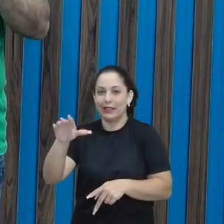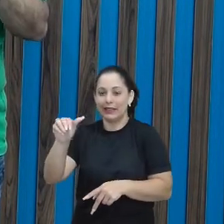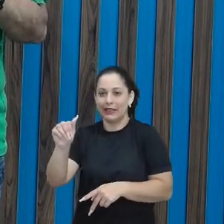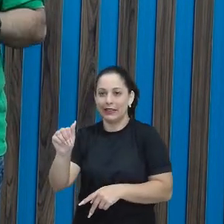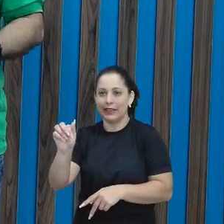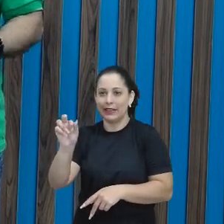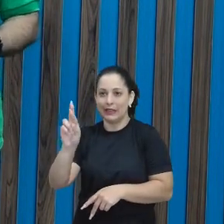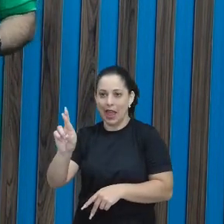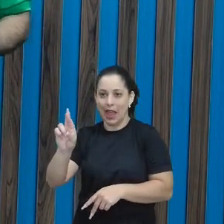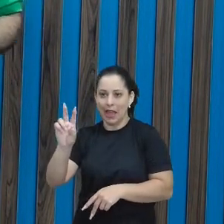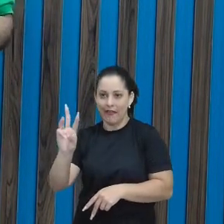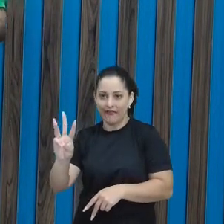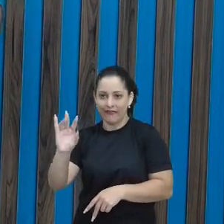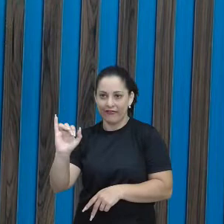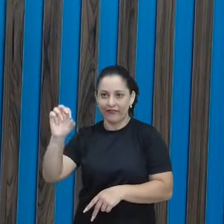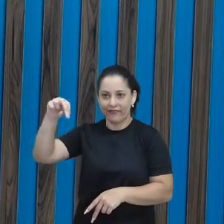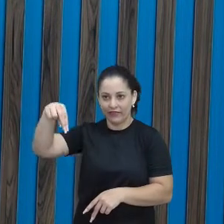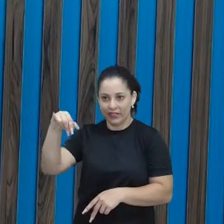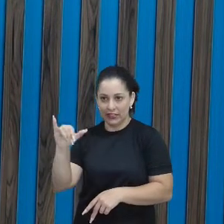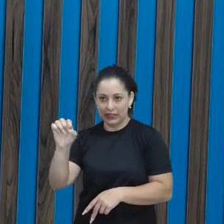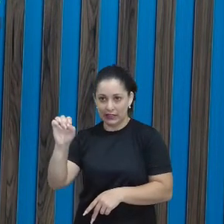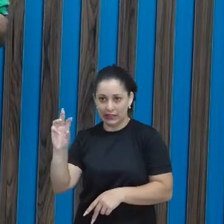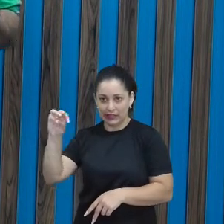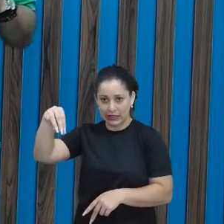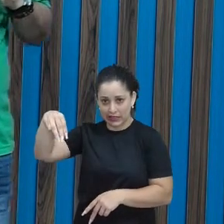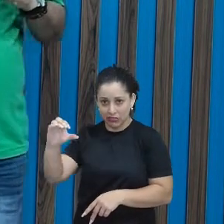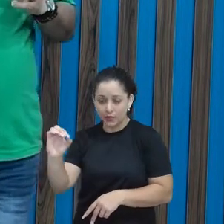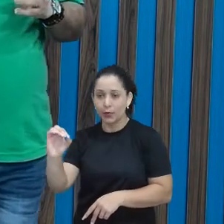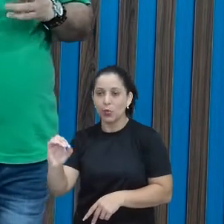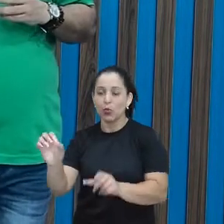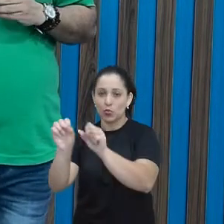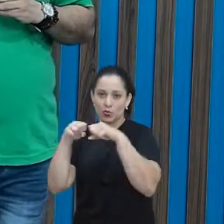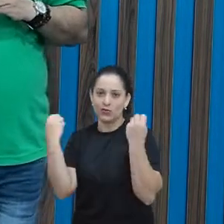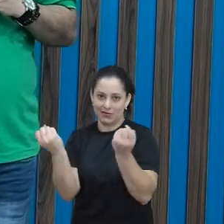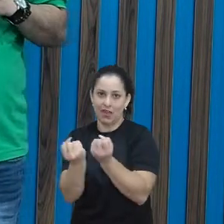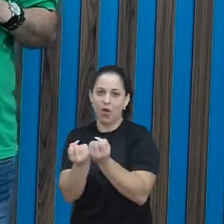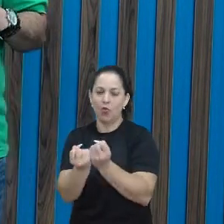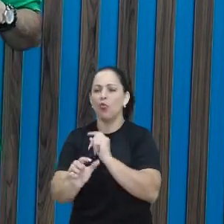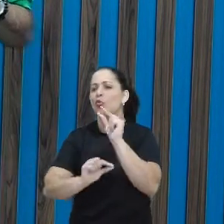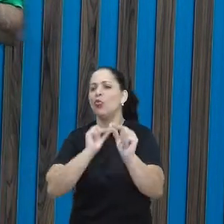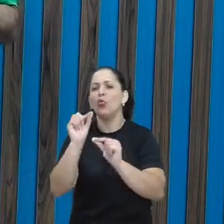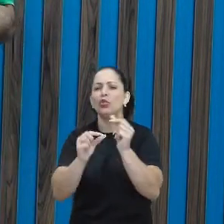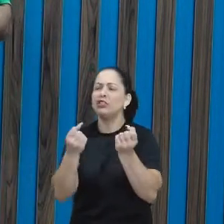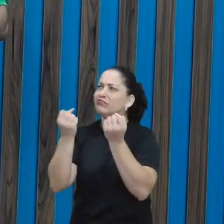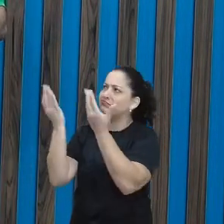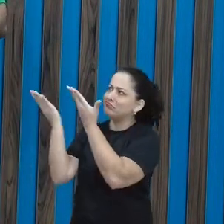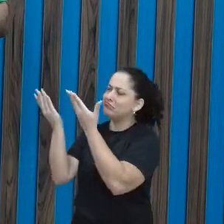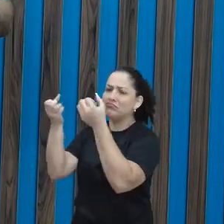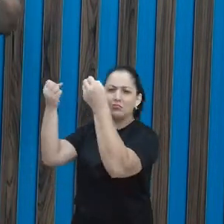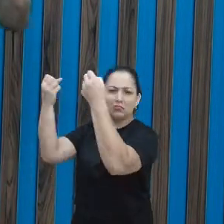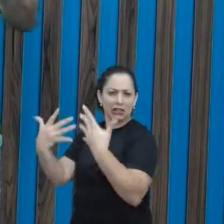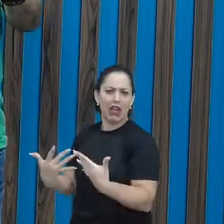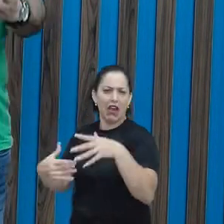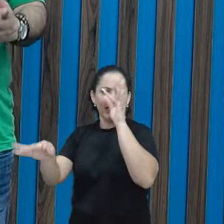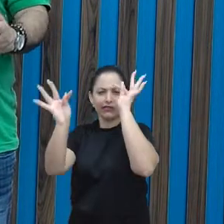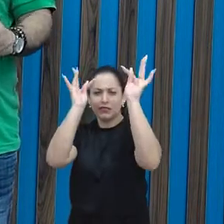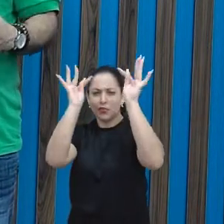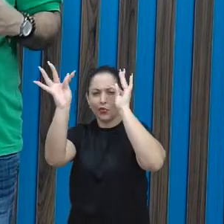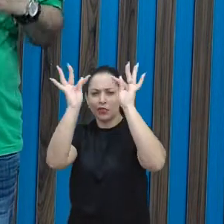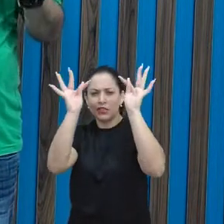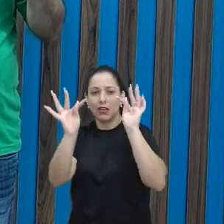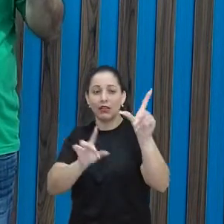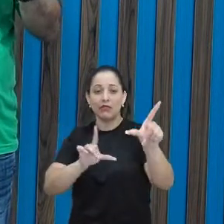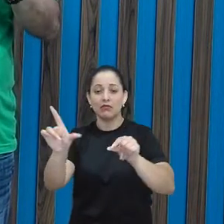darwinismo social. Vamos recapitular, né, o que é que dizia a teoria darwinista, né? A teoria da